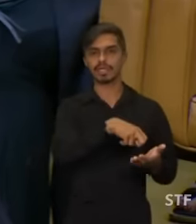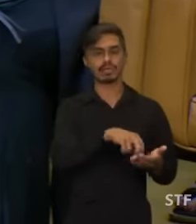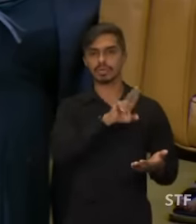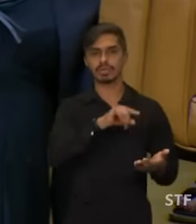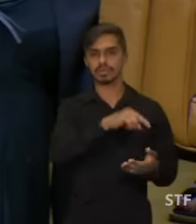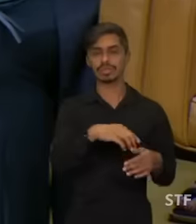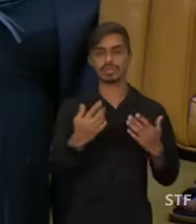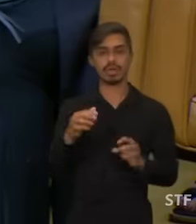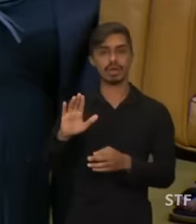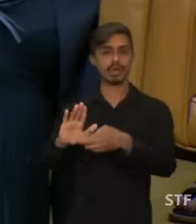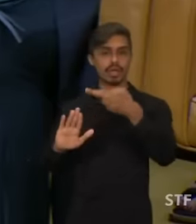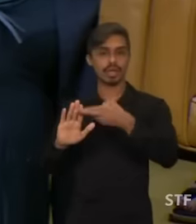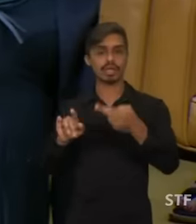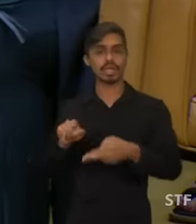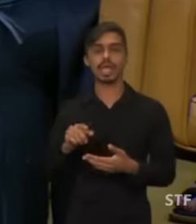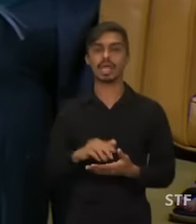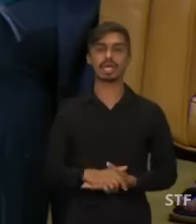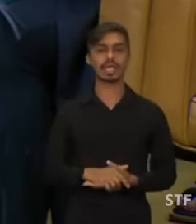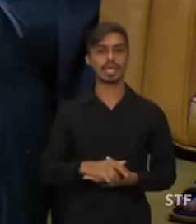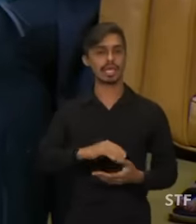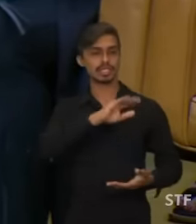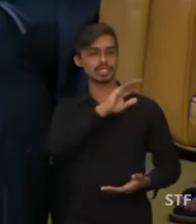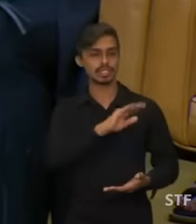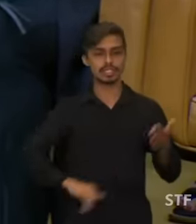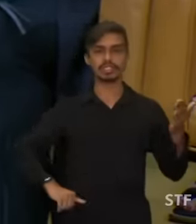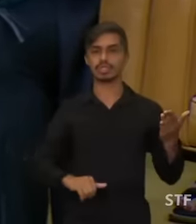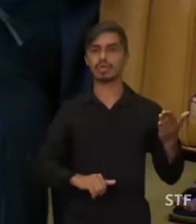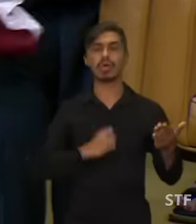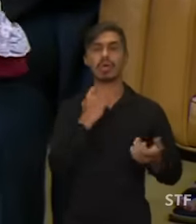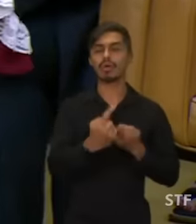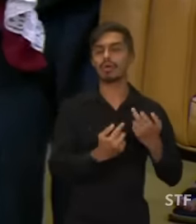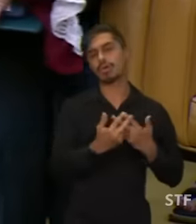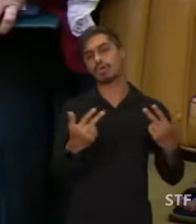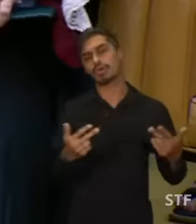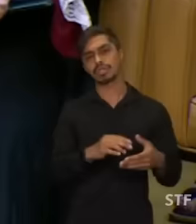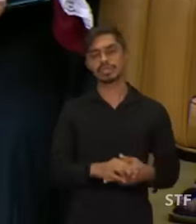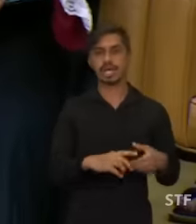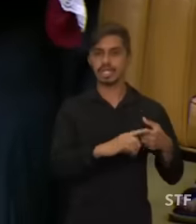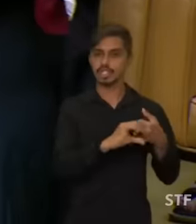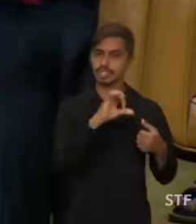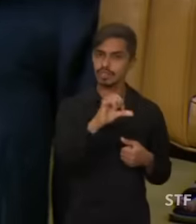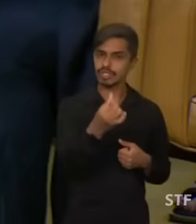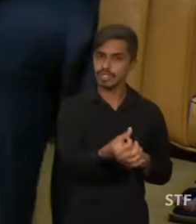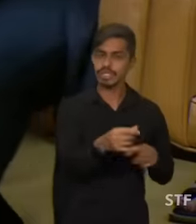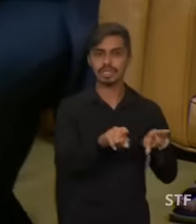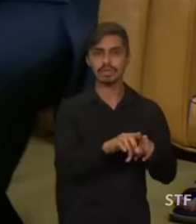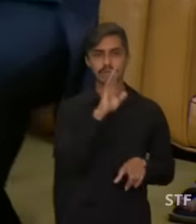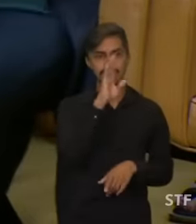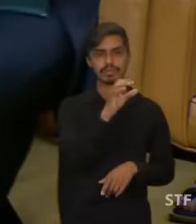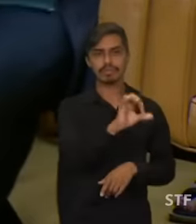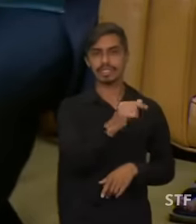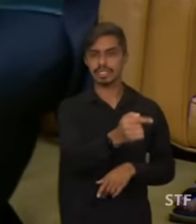vai ter aí revogado tacitamente alguns dispositivos, principalmente artigo 96 e 97 do Código